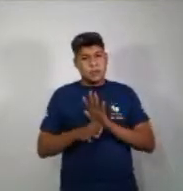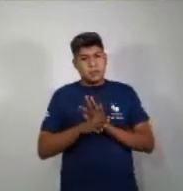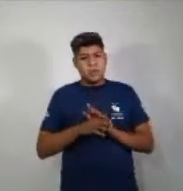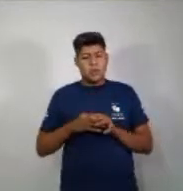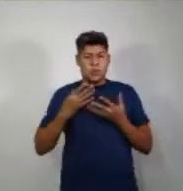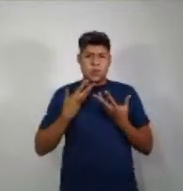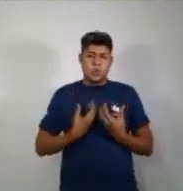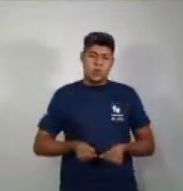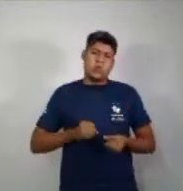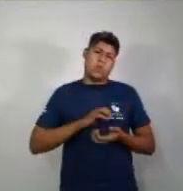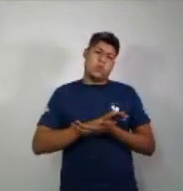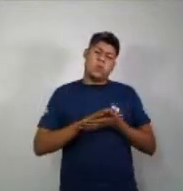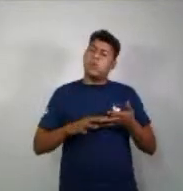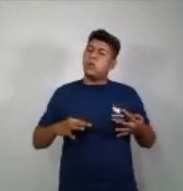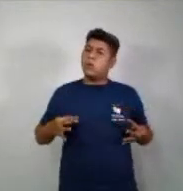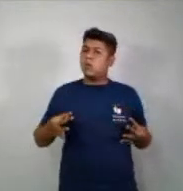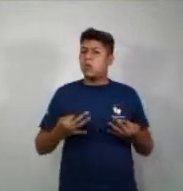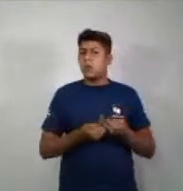ele fica totalmente